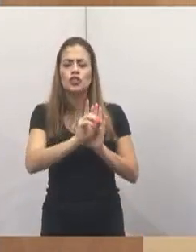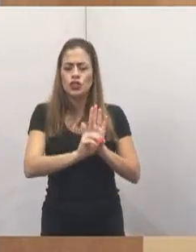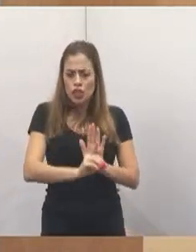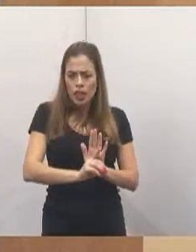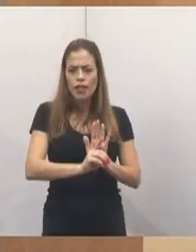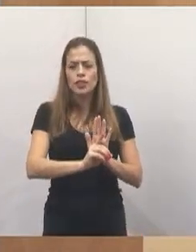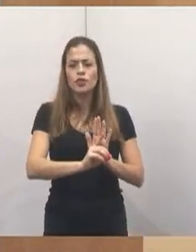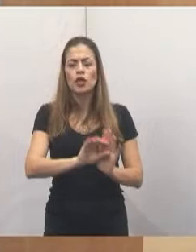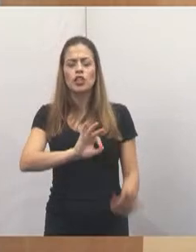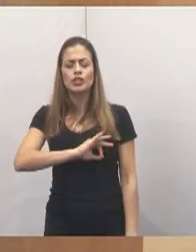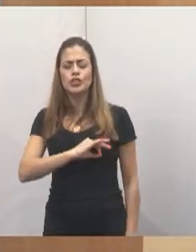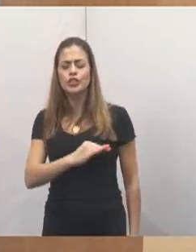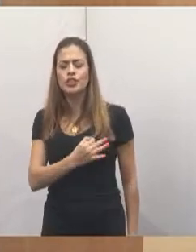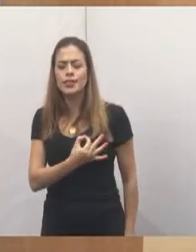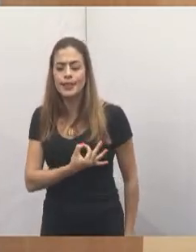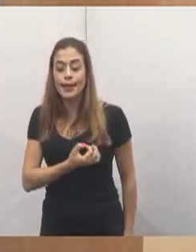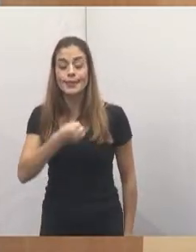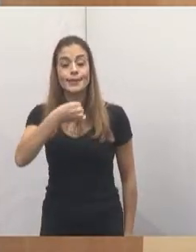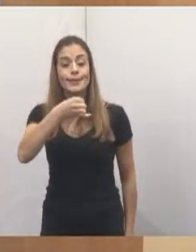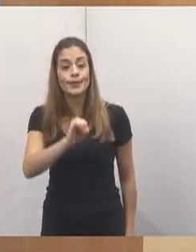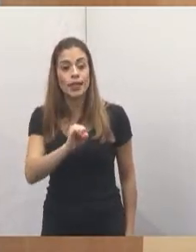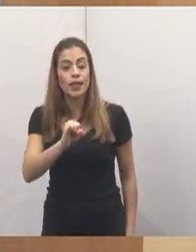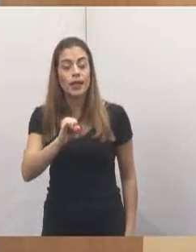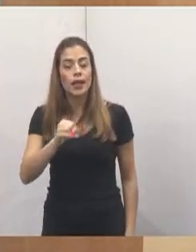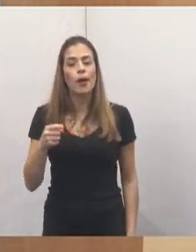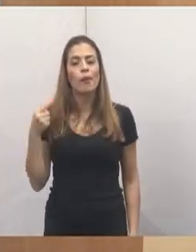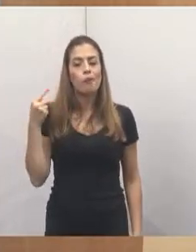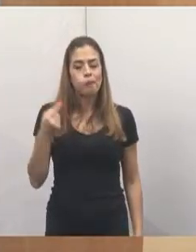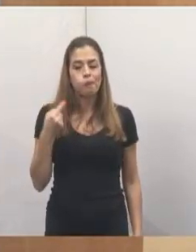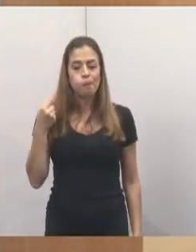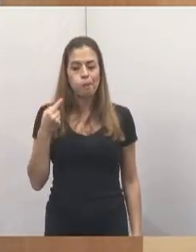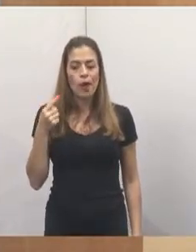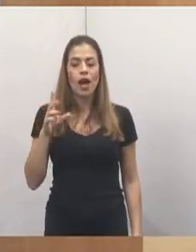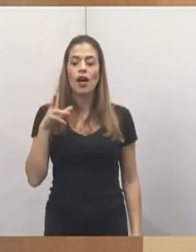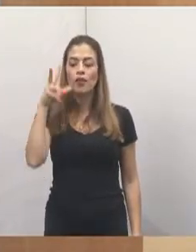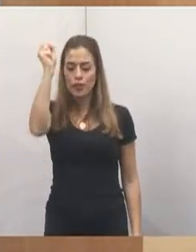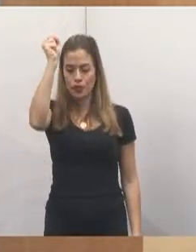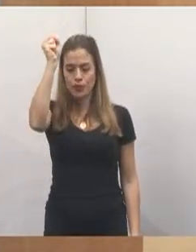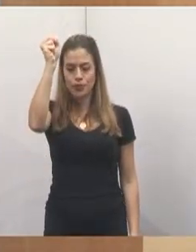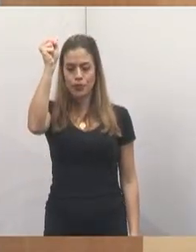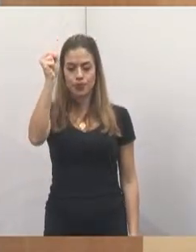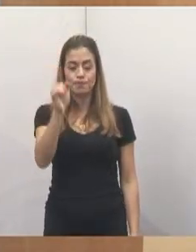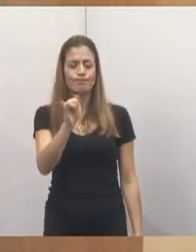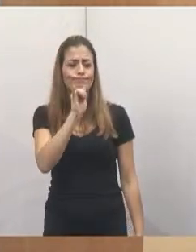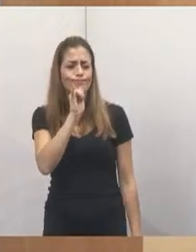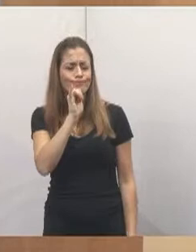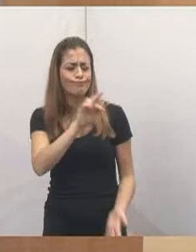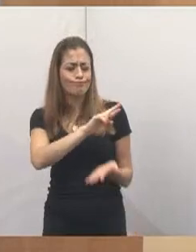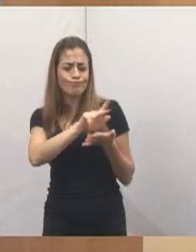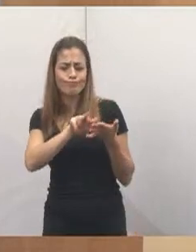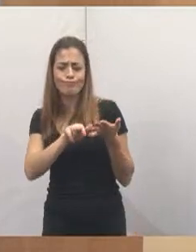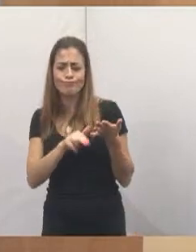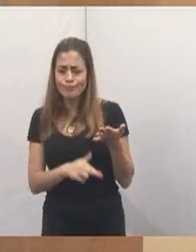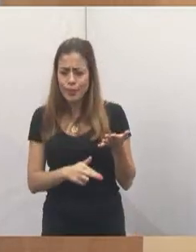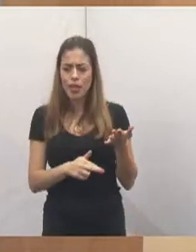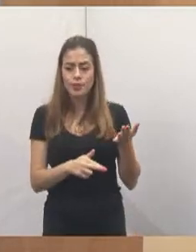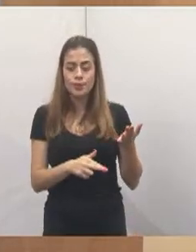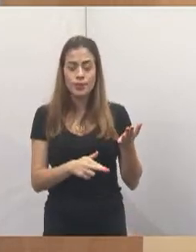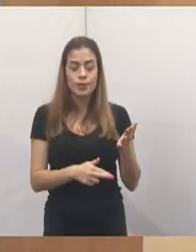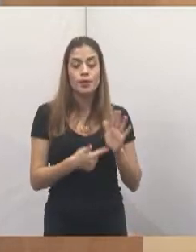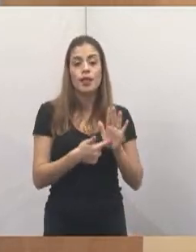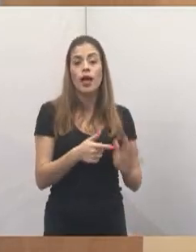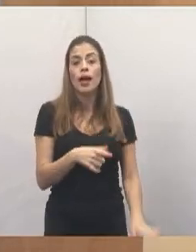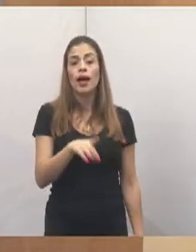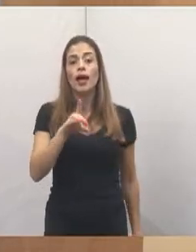pessoa humana, se a advocacia for forte. Tenho aqui vários exemplos, quero citar aqui, por exemplo, o Dr. Dirceu